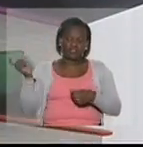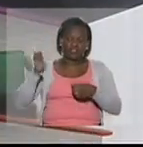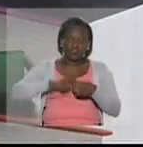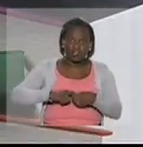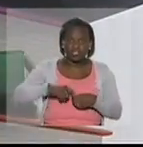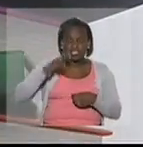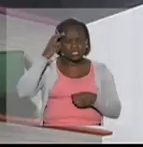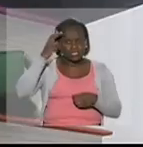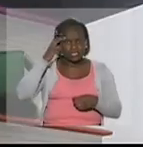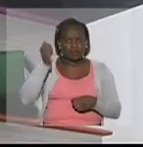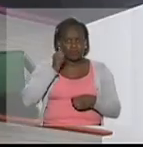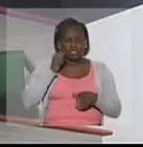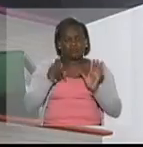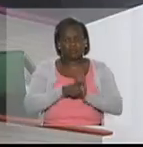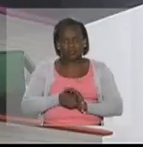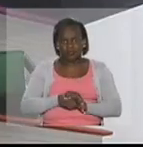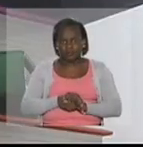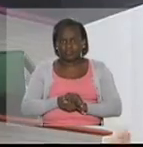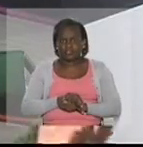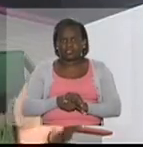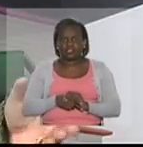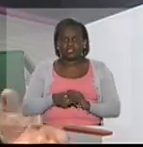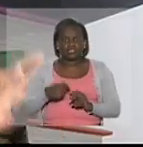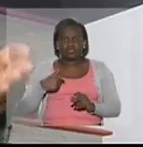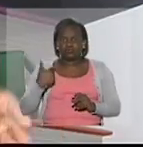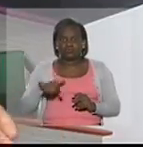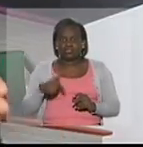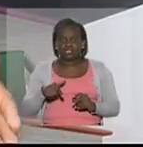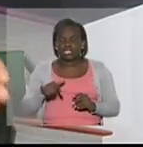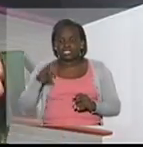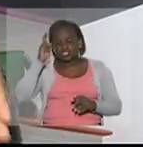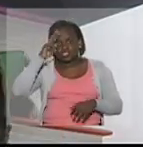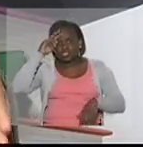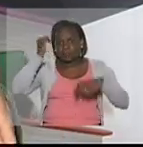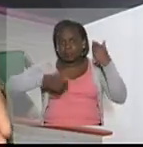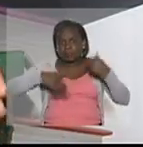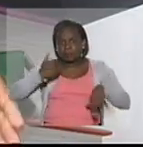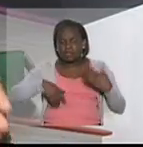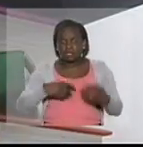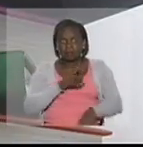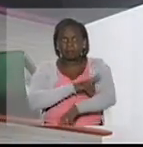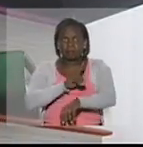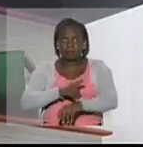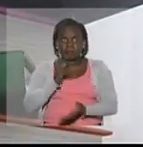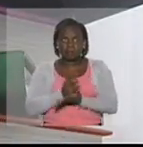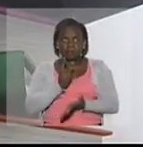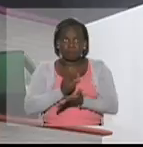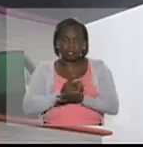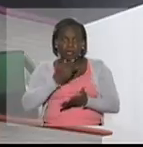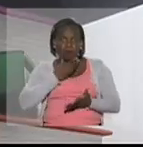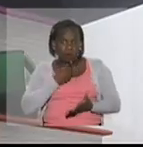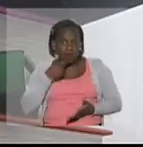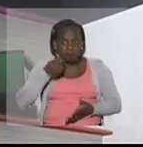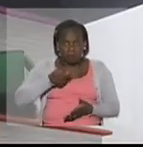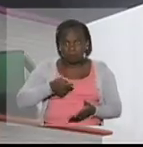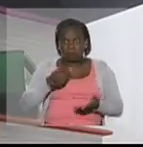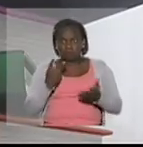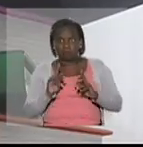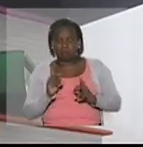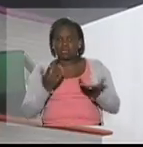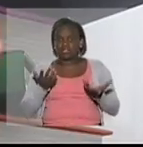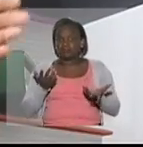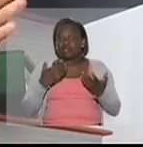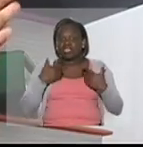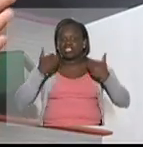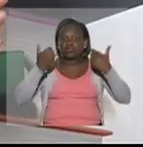uma sabedoria feminina então eu não no lido na contação de história de uma forma didática sobre o machismo uhum